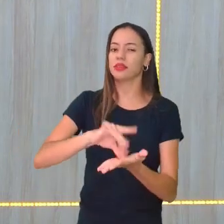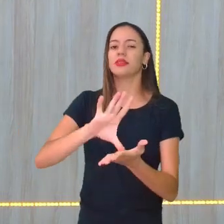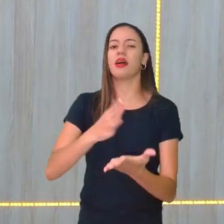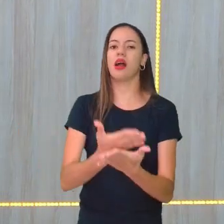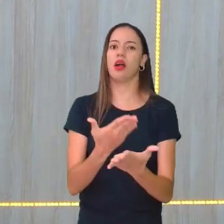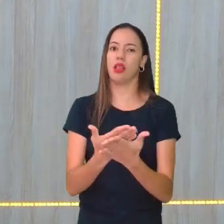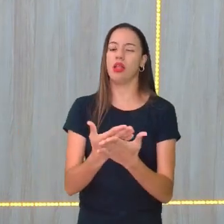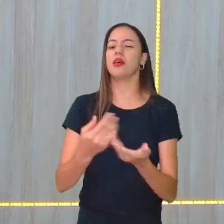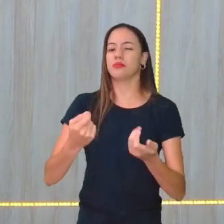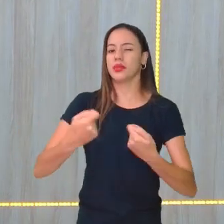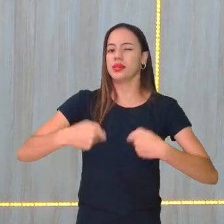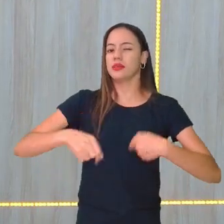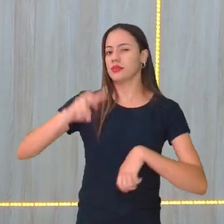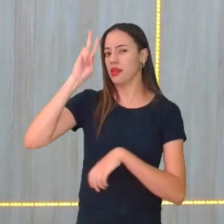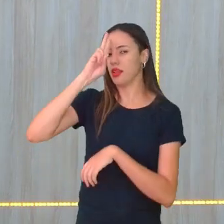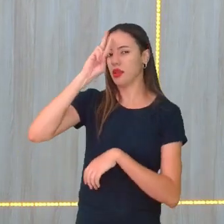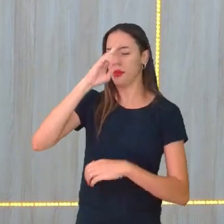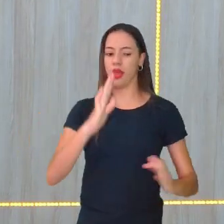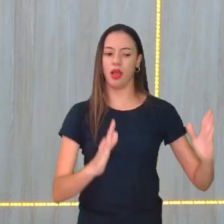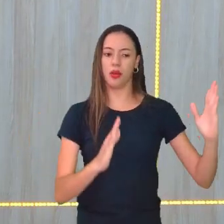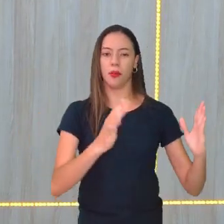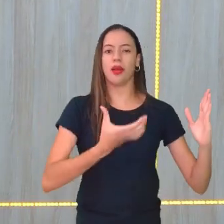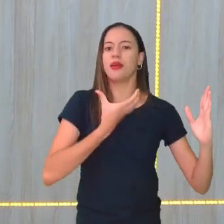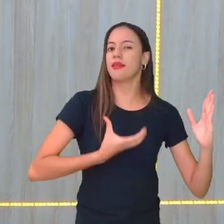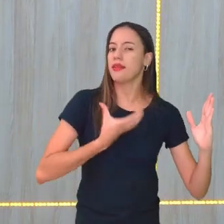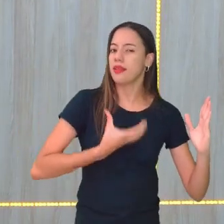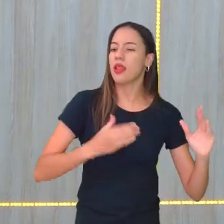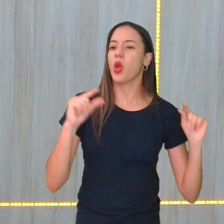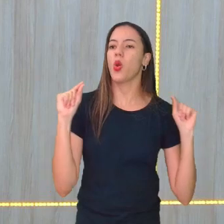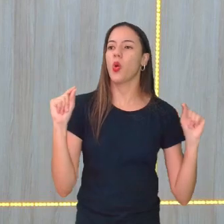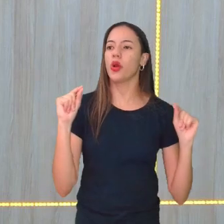gente lembra, né, que o período do Natal